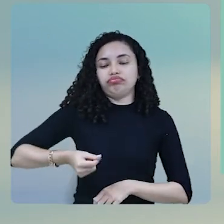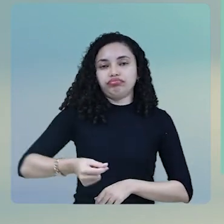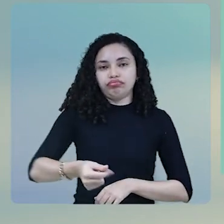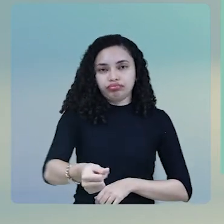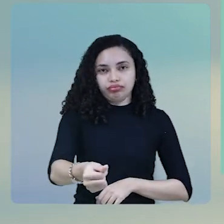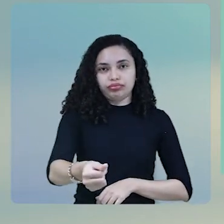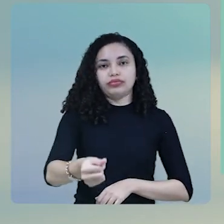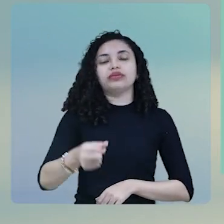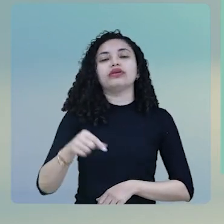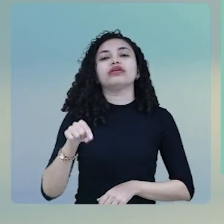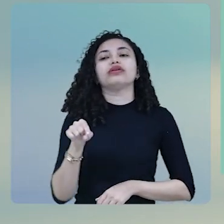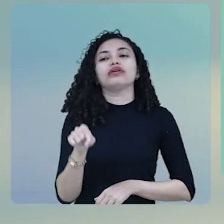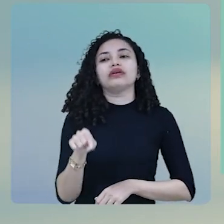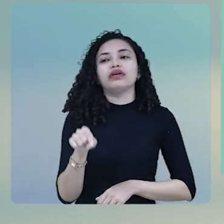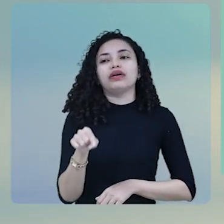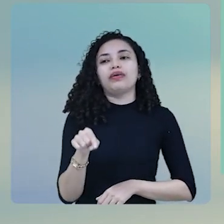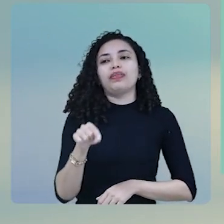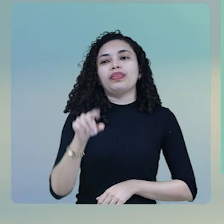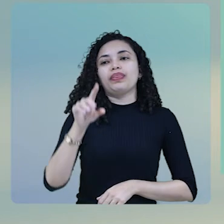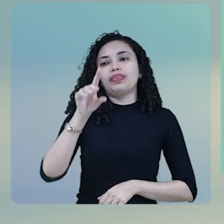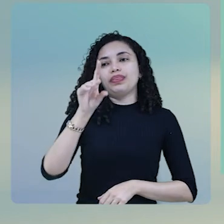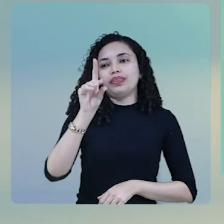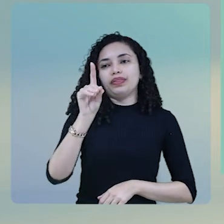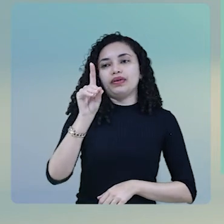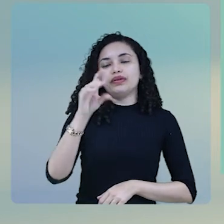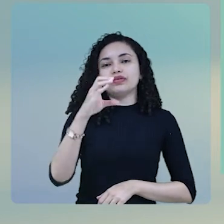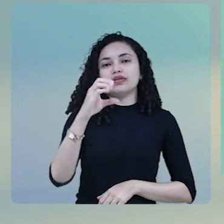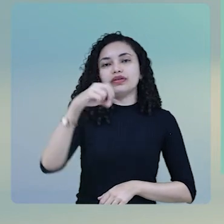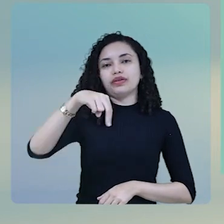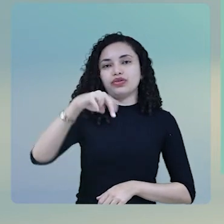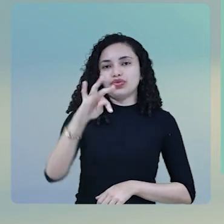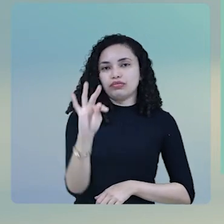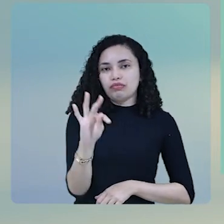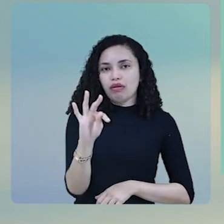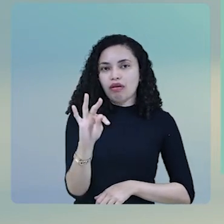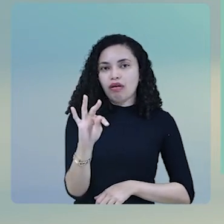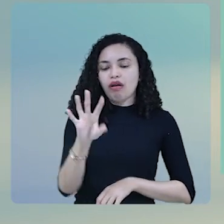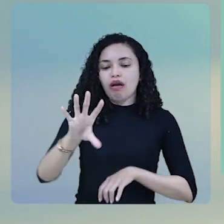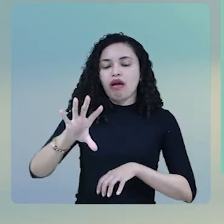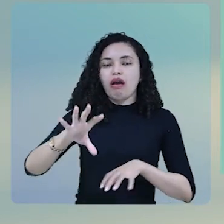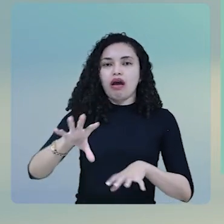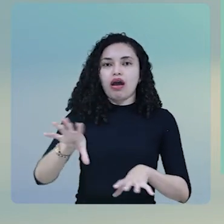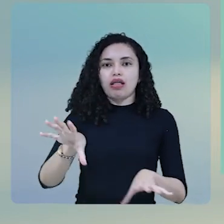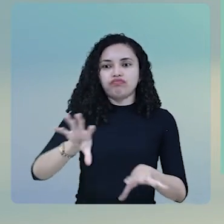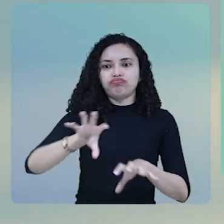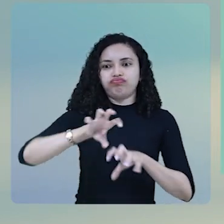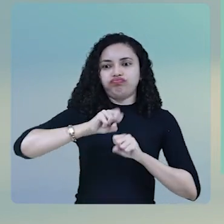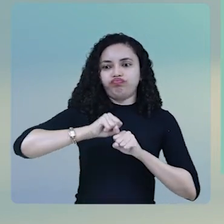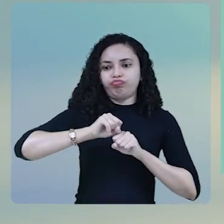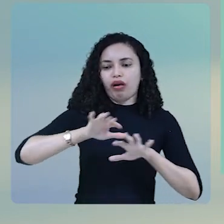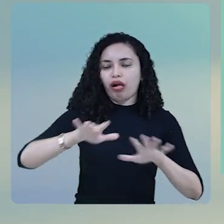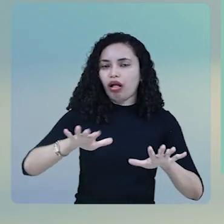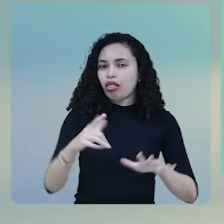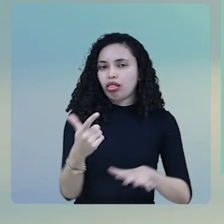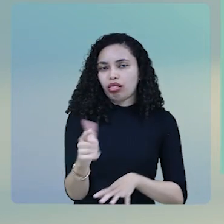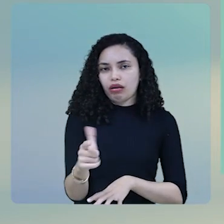importante, que são as doenças crônicas não transmissíveis, siglazinha lá DCNT.